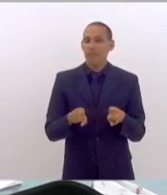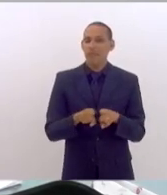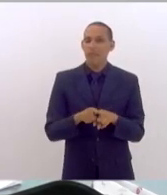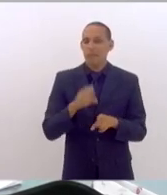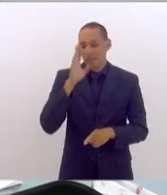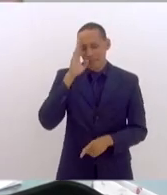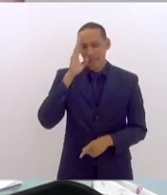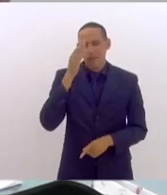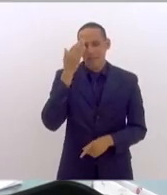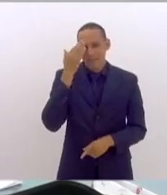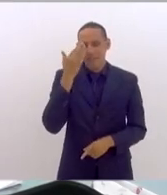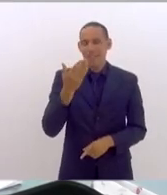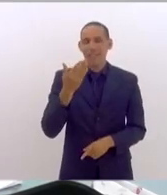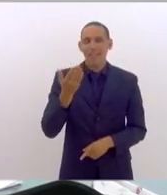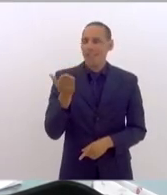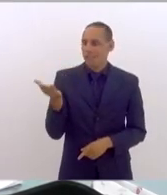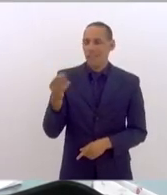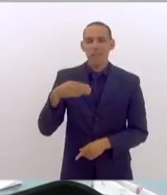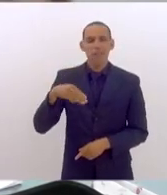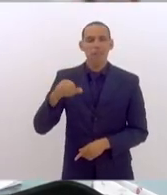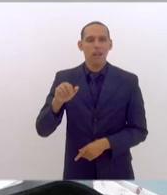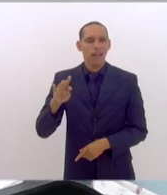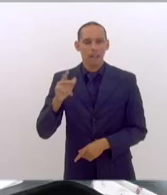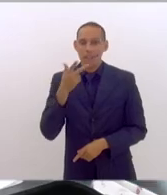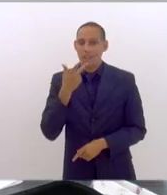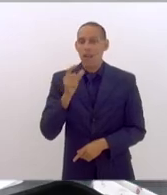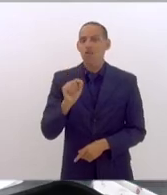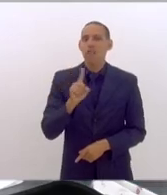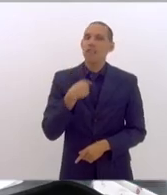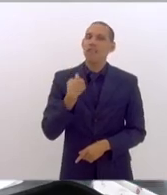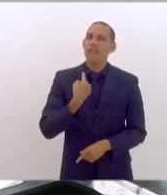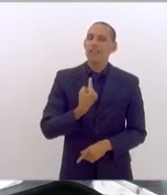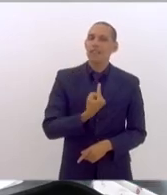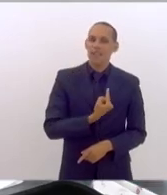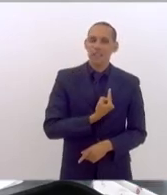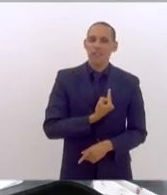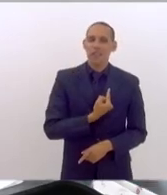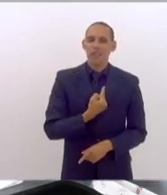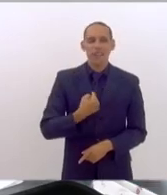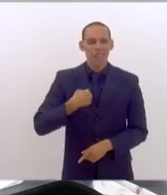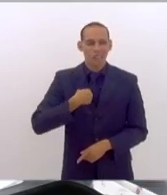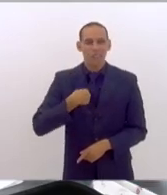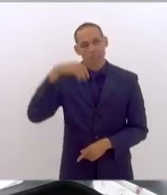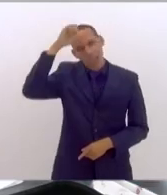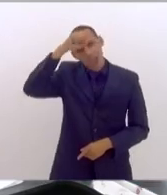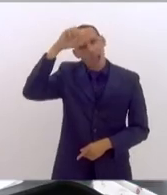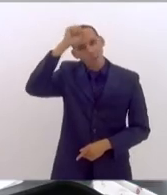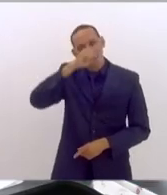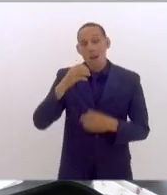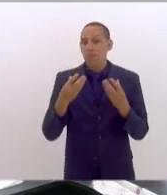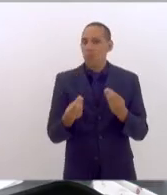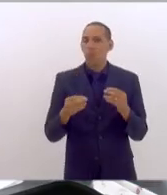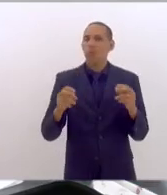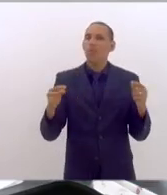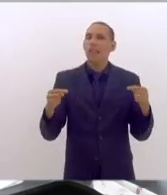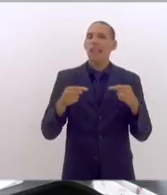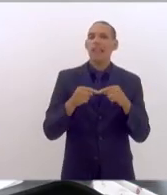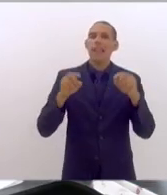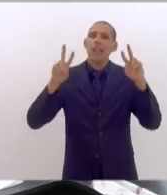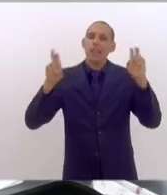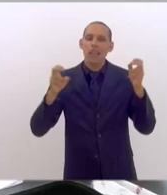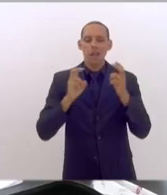sobre toda agradecer porque assim como a marca mencionou Eu também aprendi muito sobre o tema do do transporte Ferroviário